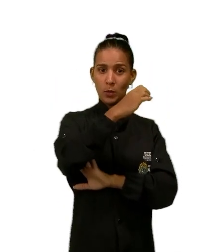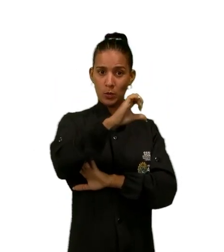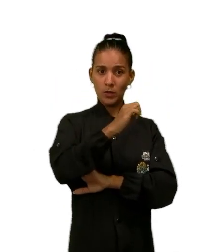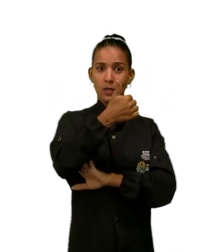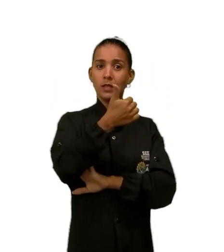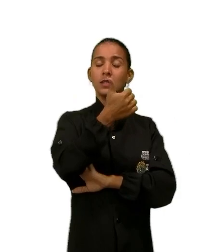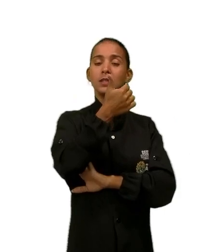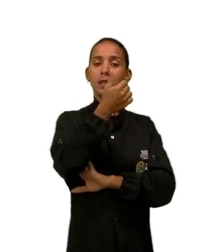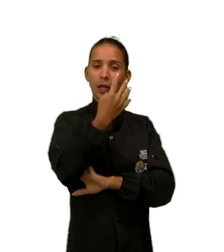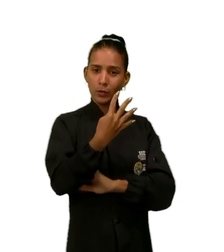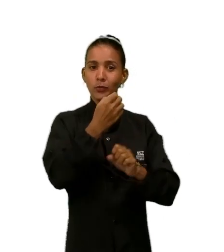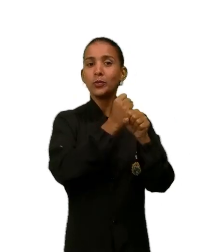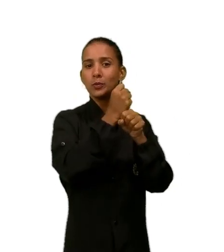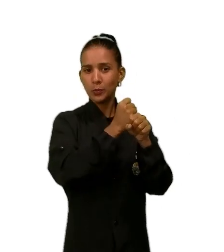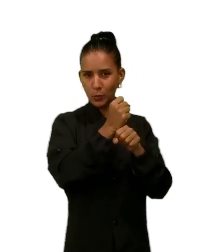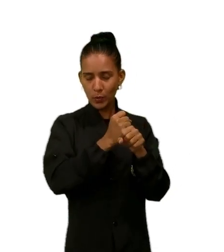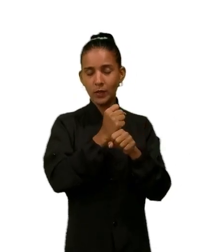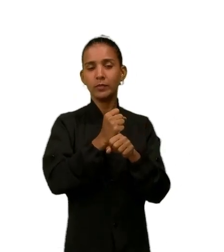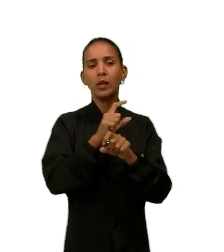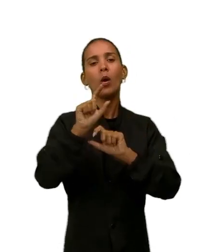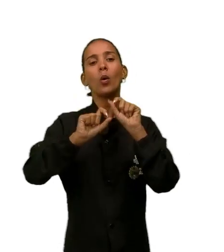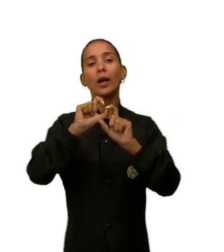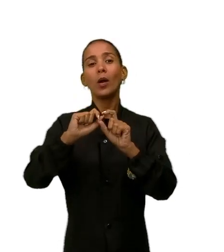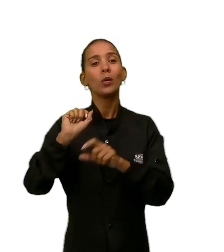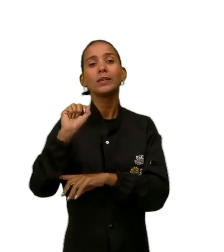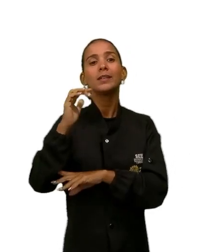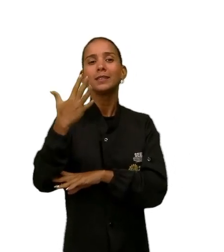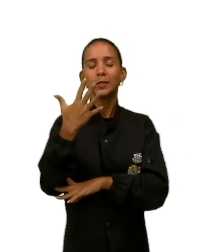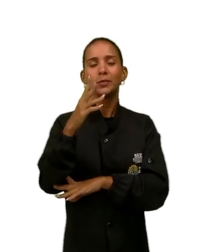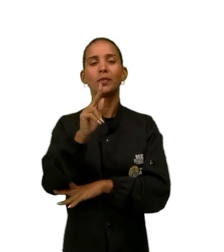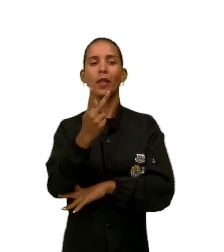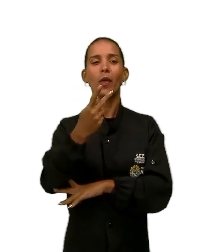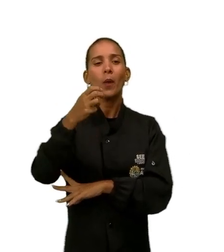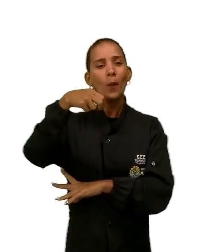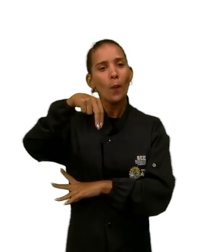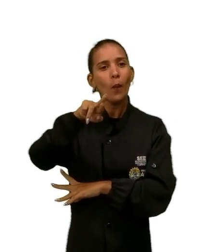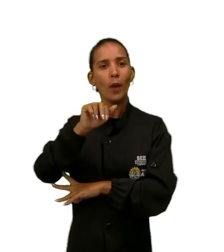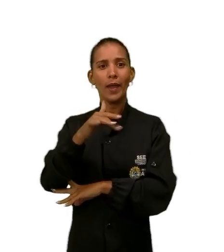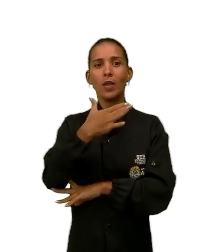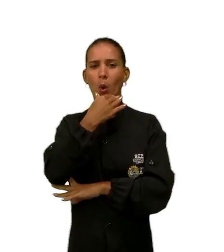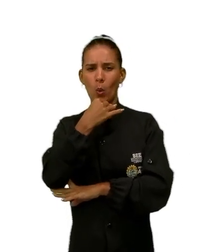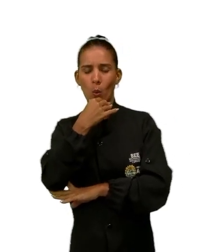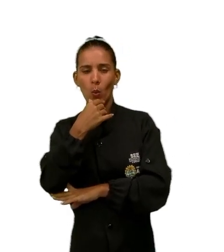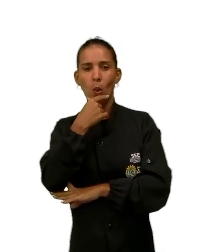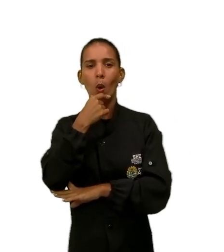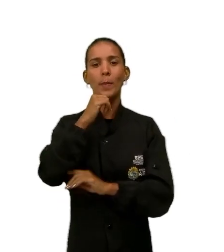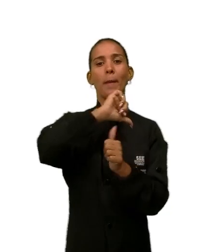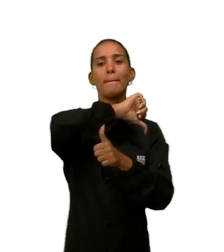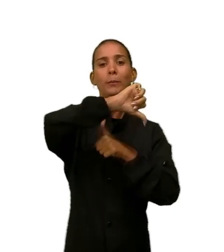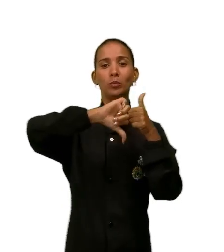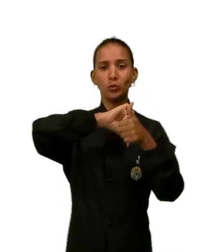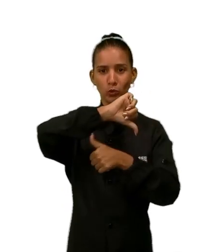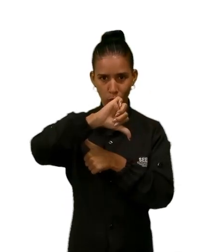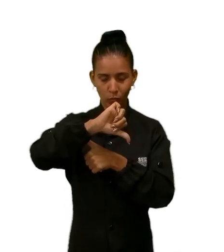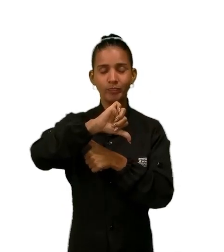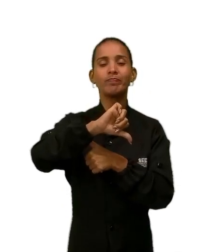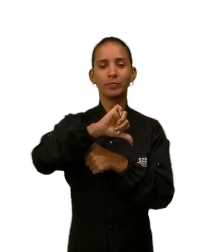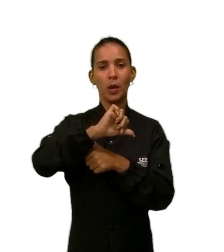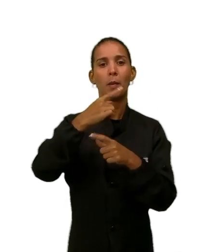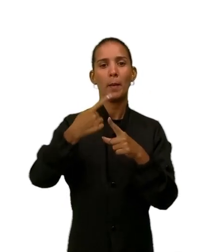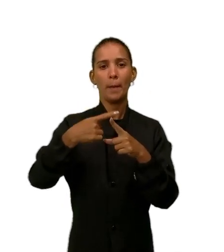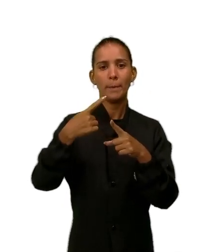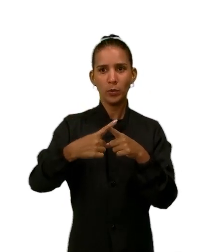1914, ele pegou, né, essa organização e mudou. Em vez de colocar pela